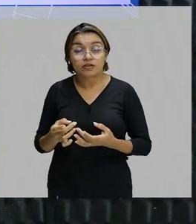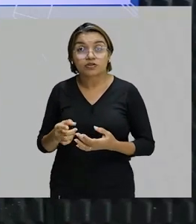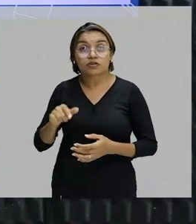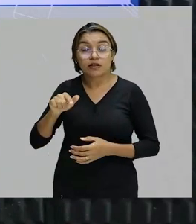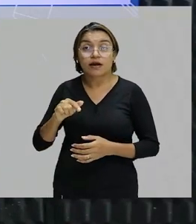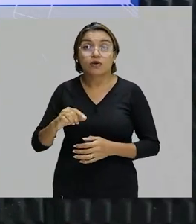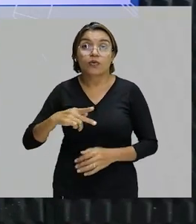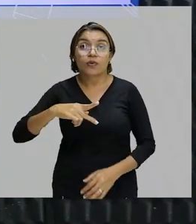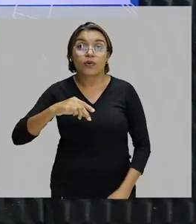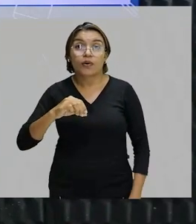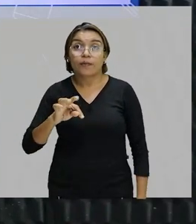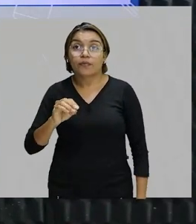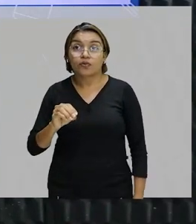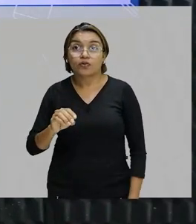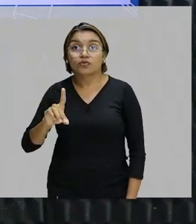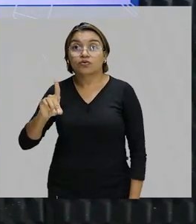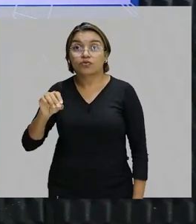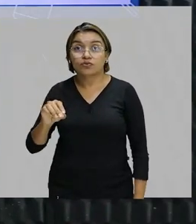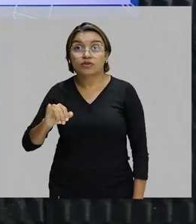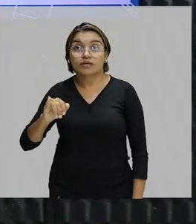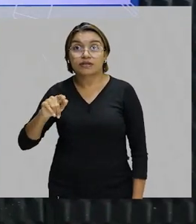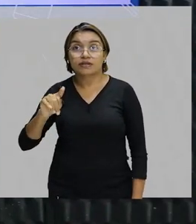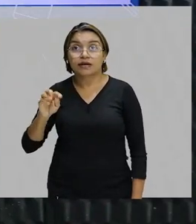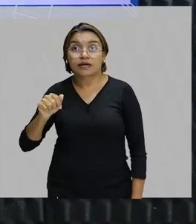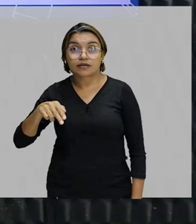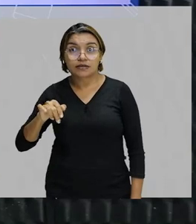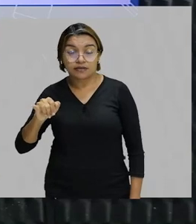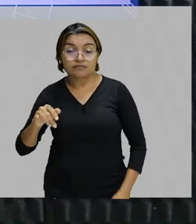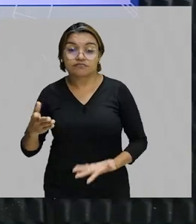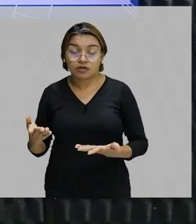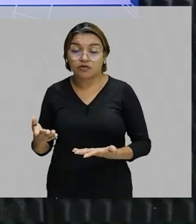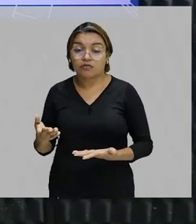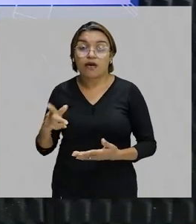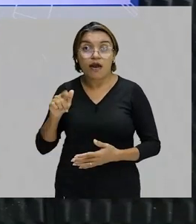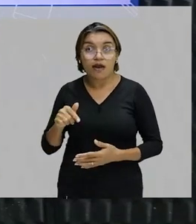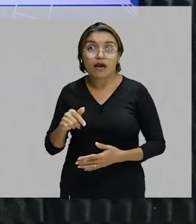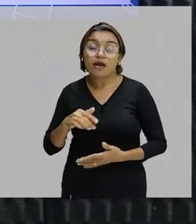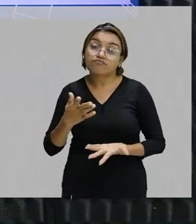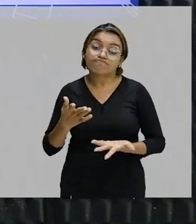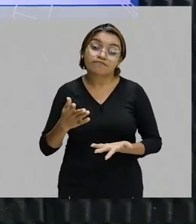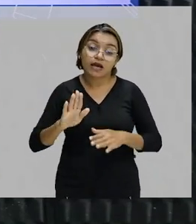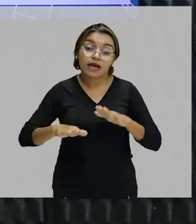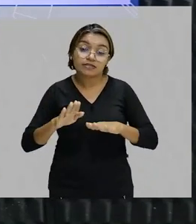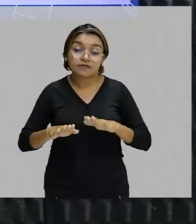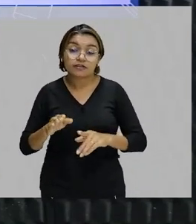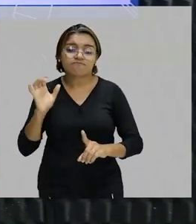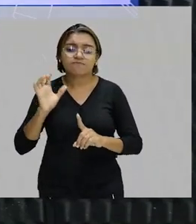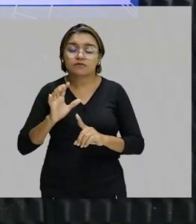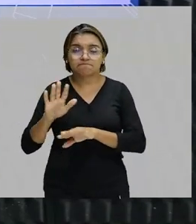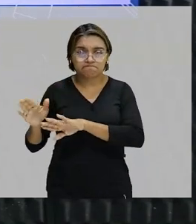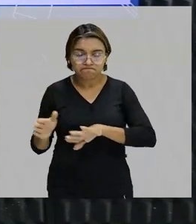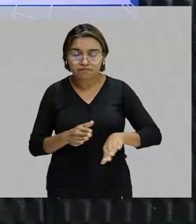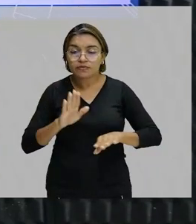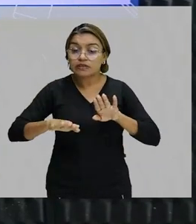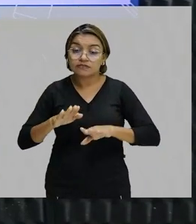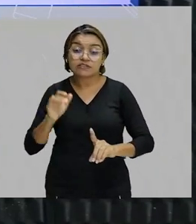Itaqui certo isso pode ser em alguns casos ruim pra economia local e para os pequenos e médios empresários dependendo daquilo que você